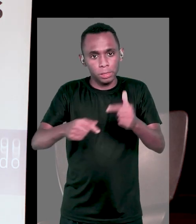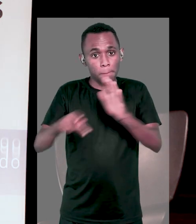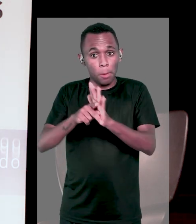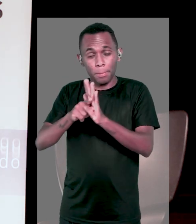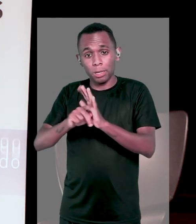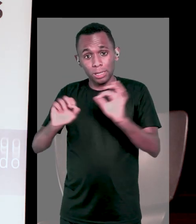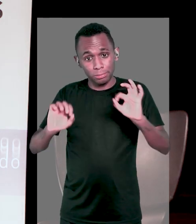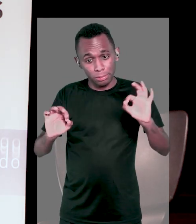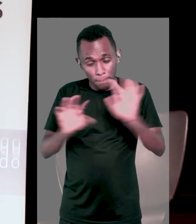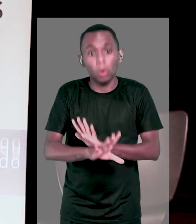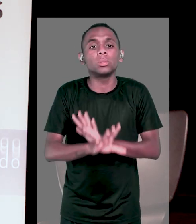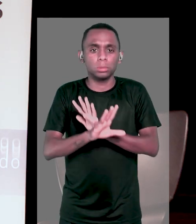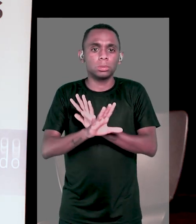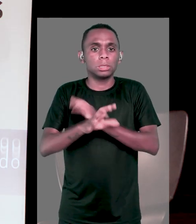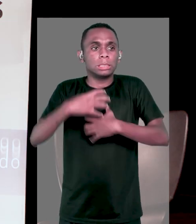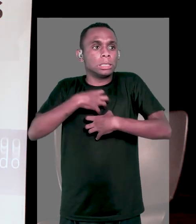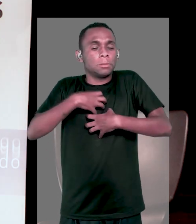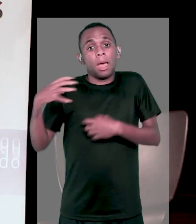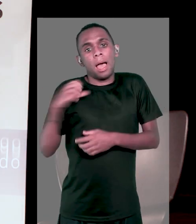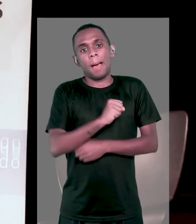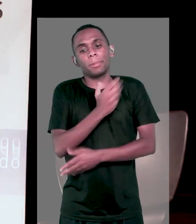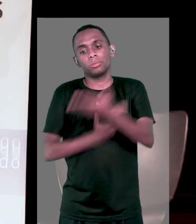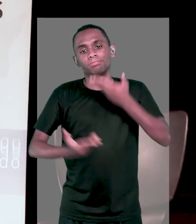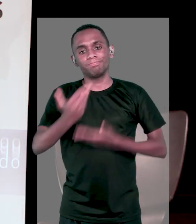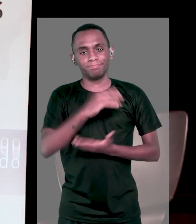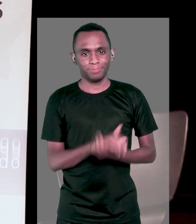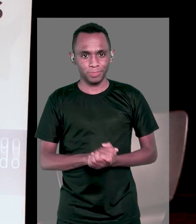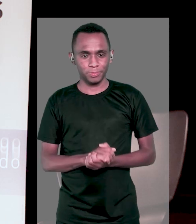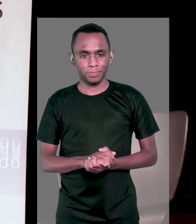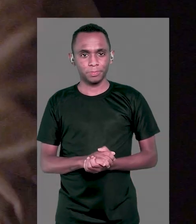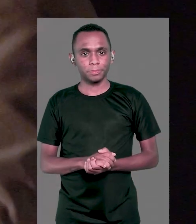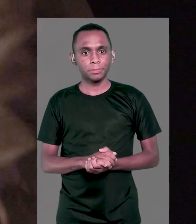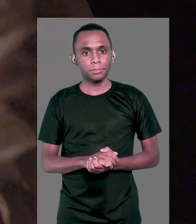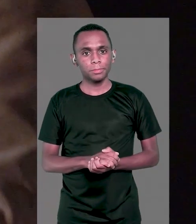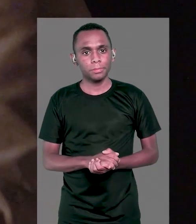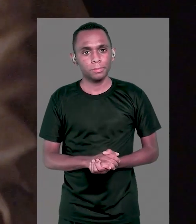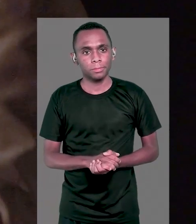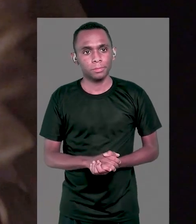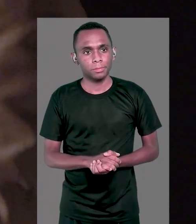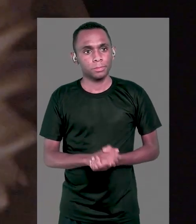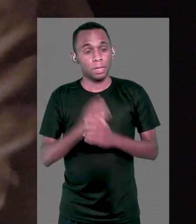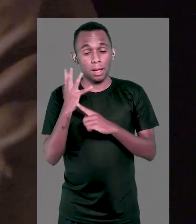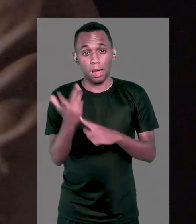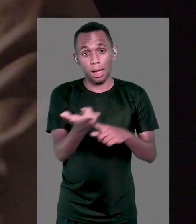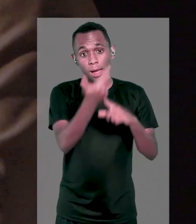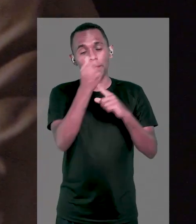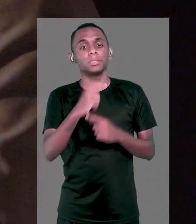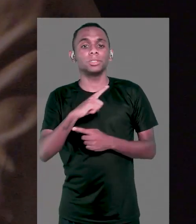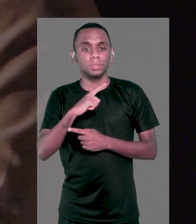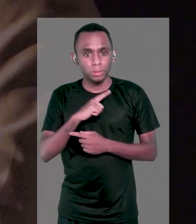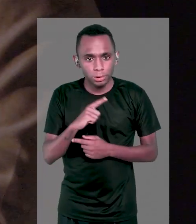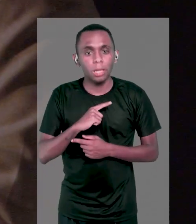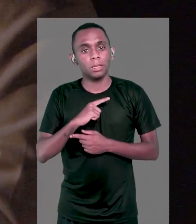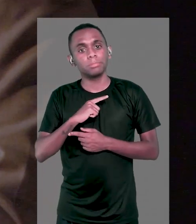desencadear o que Valéry chama de a sensibilidade do espanto criar o espanto ela nos encaminha